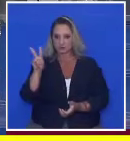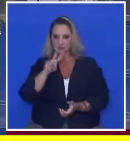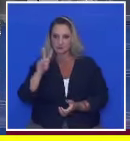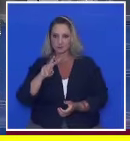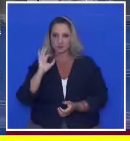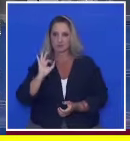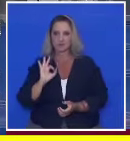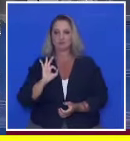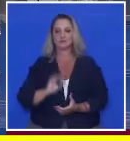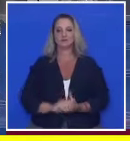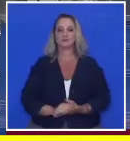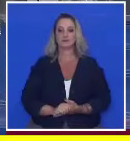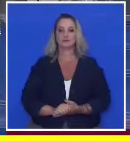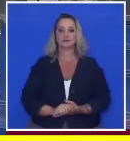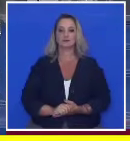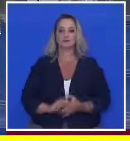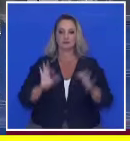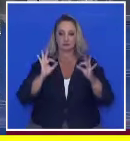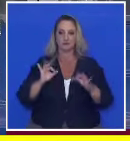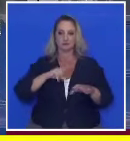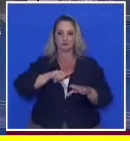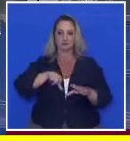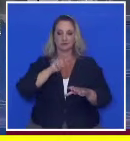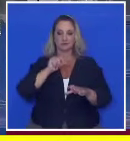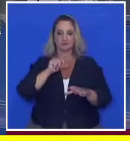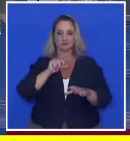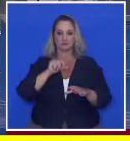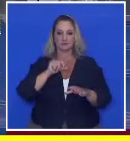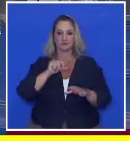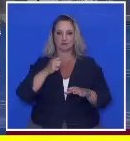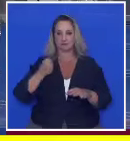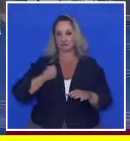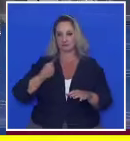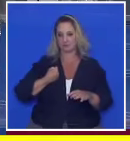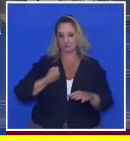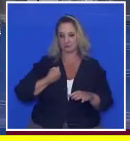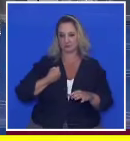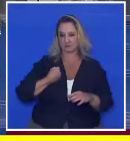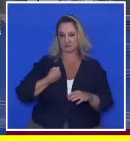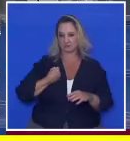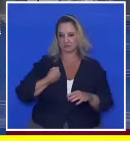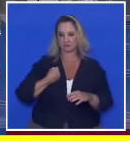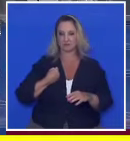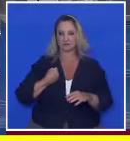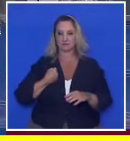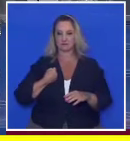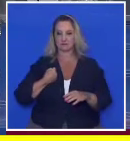Senhores auditores, a bola sorteada foi a de número...